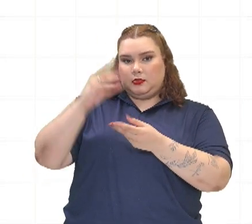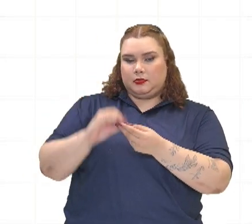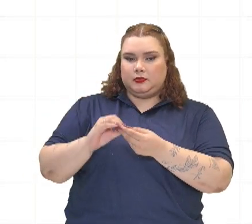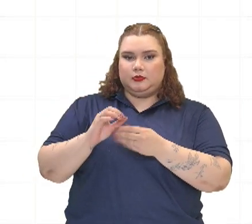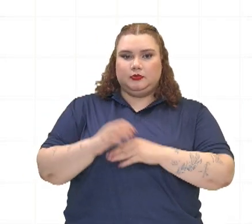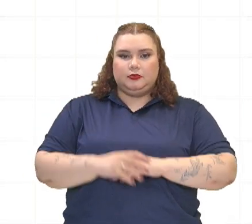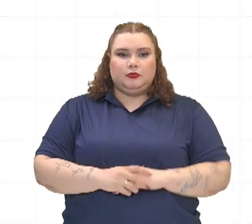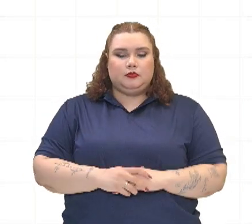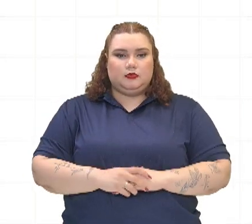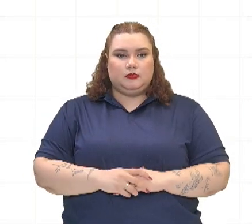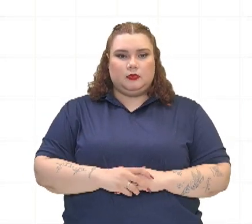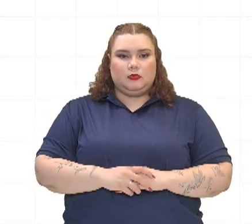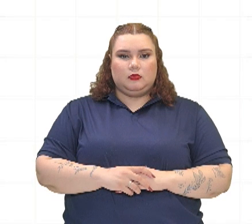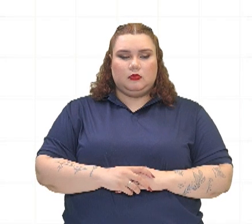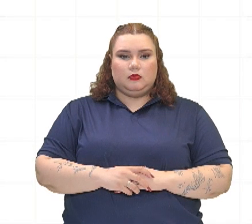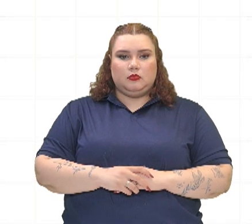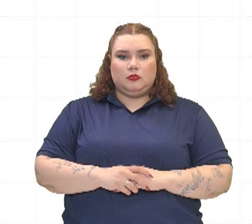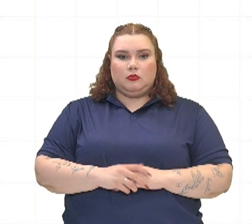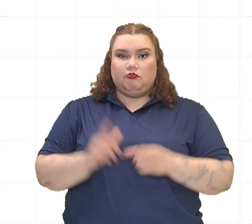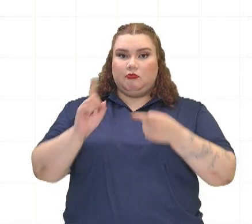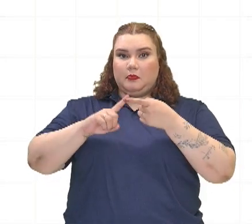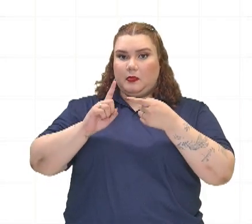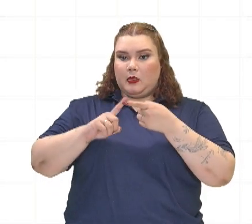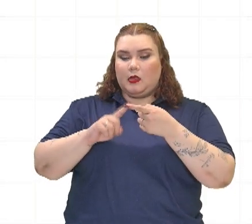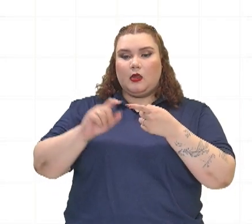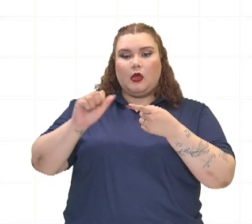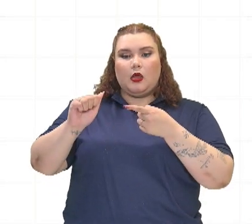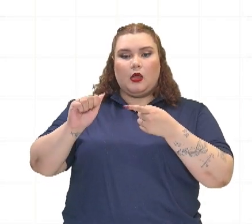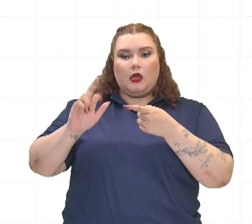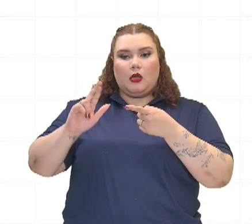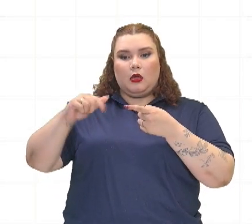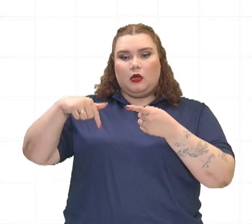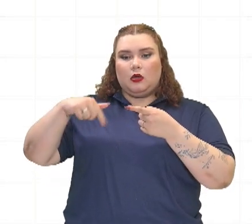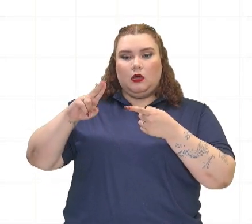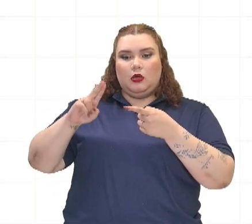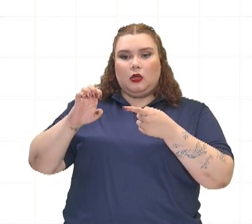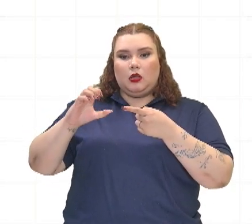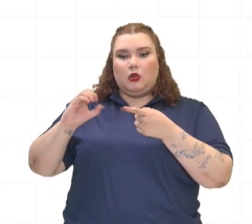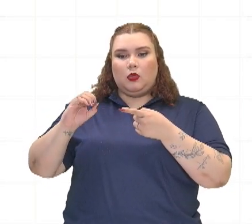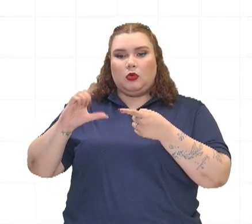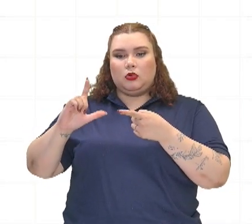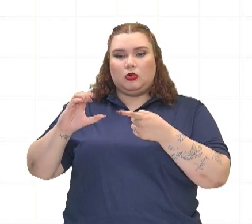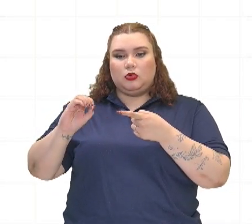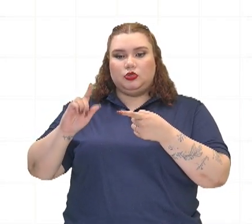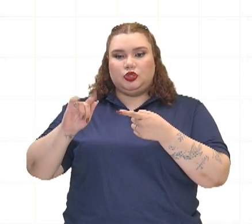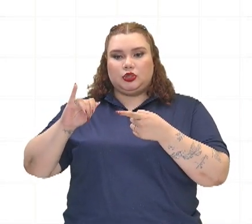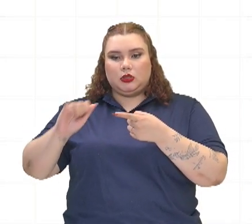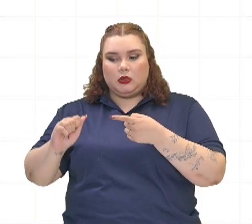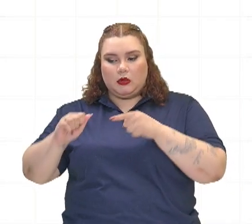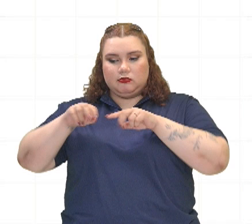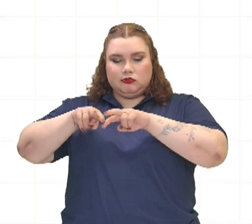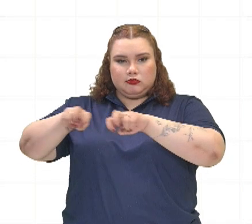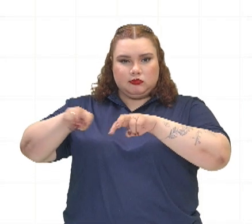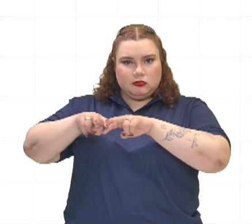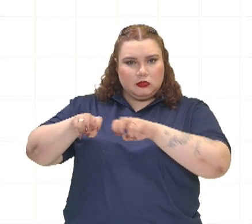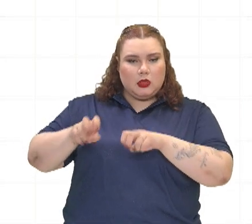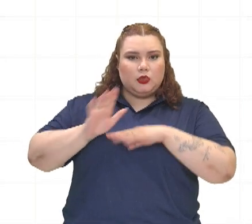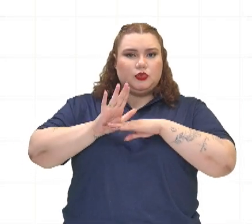só, a arqueologia, os arqueólogos, eles ajudariam